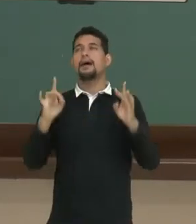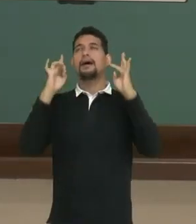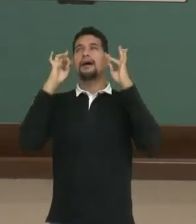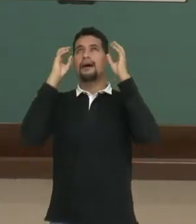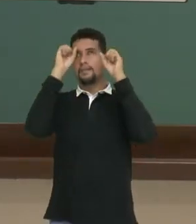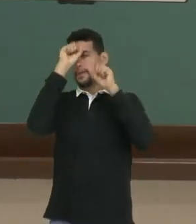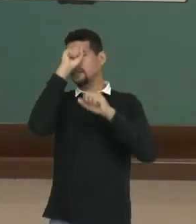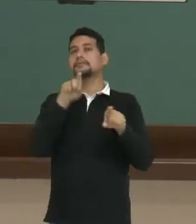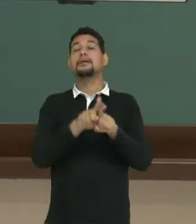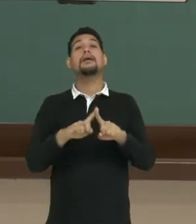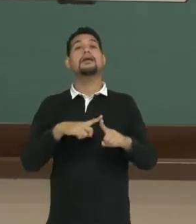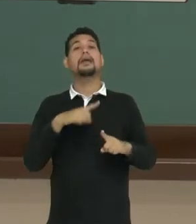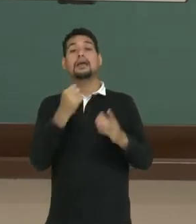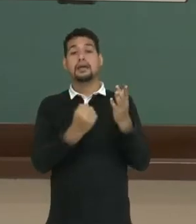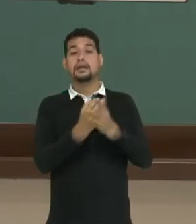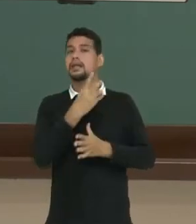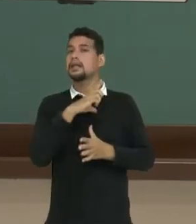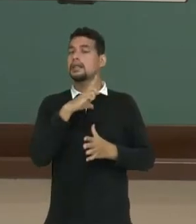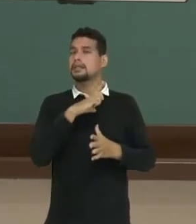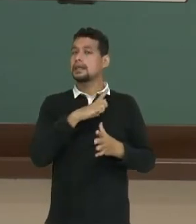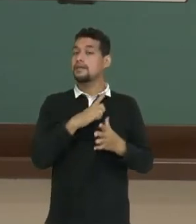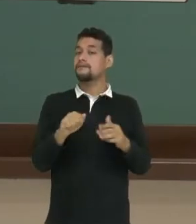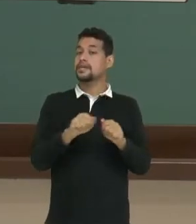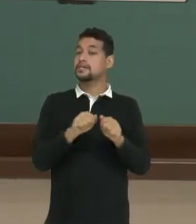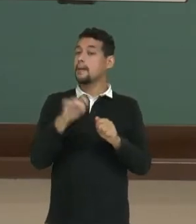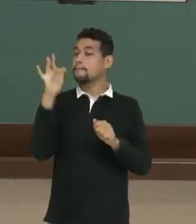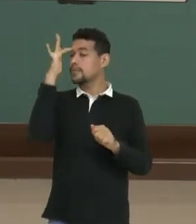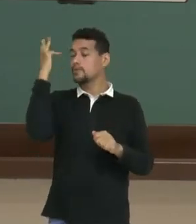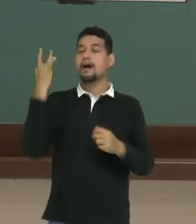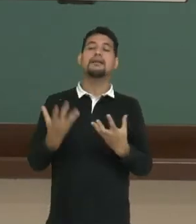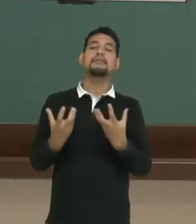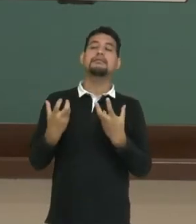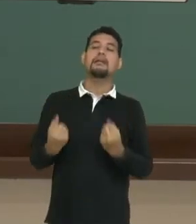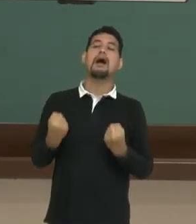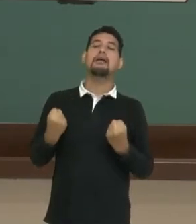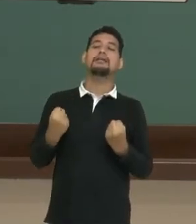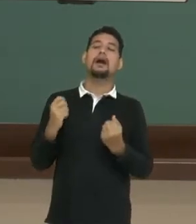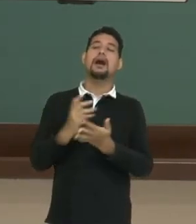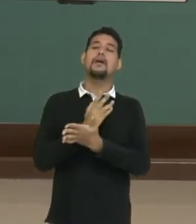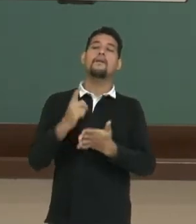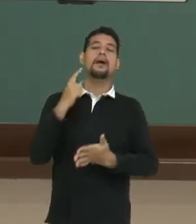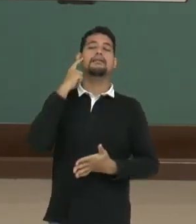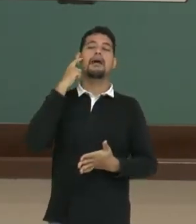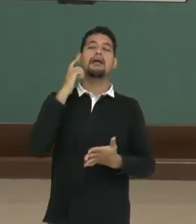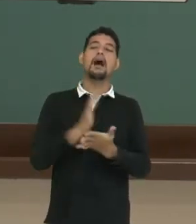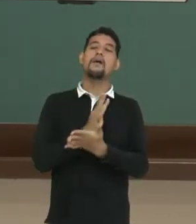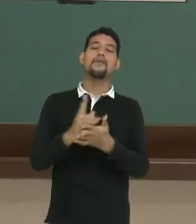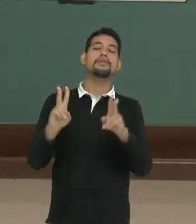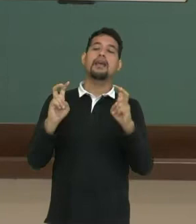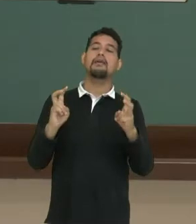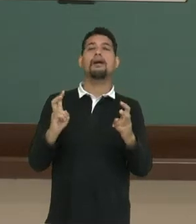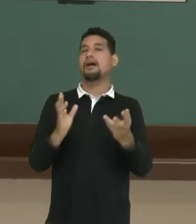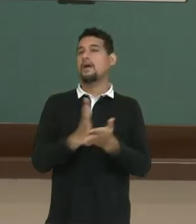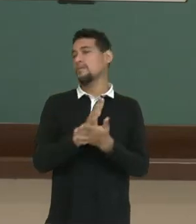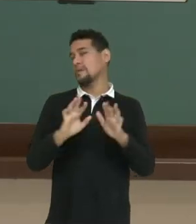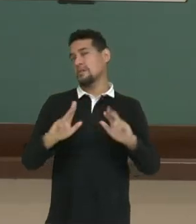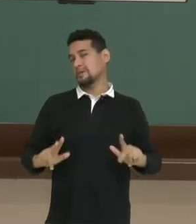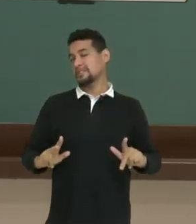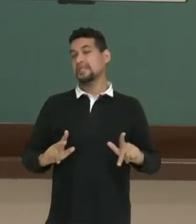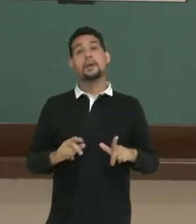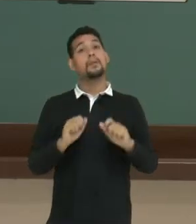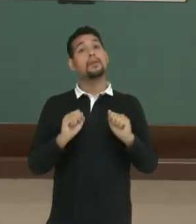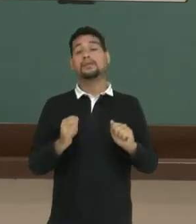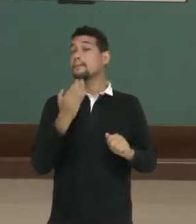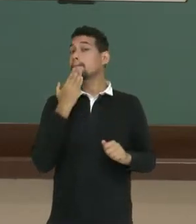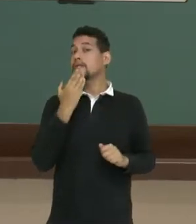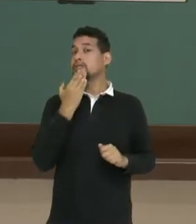uma intencionalidade de convencer, de persuadir o leitor a respeito de um determinado assunto, que pode ser ali uma campanha de